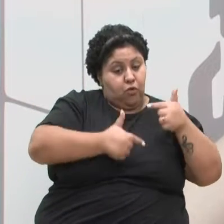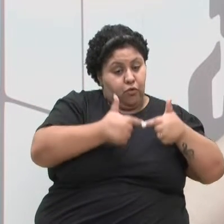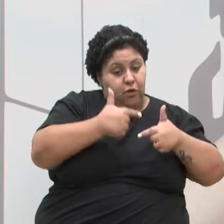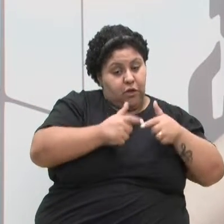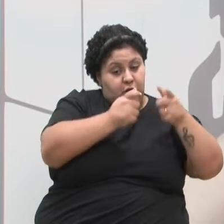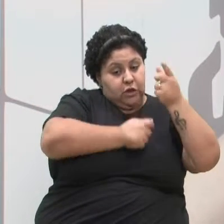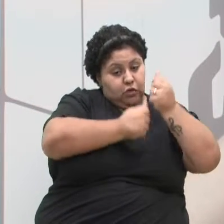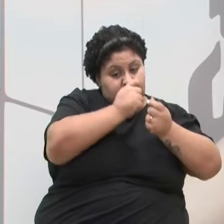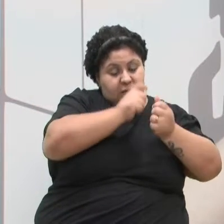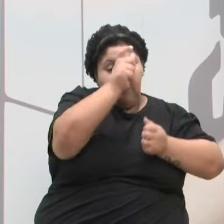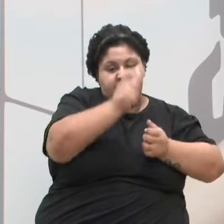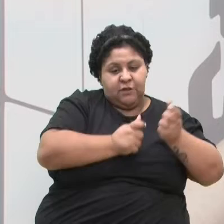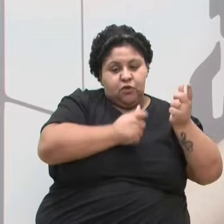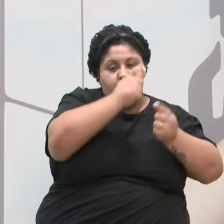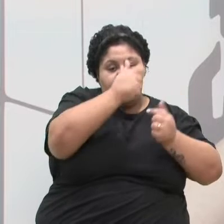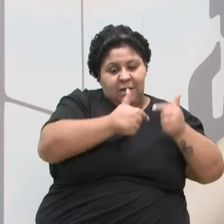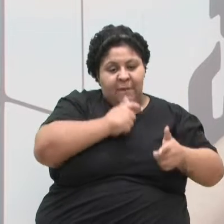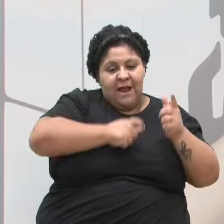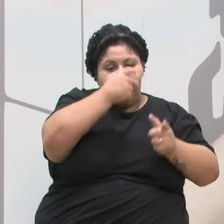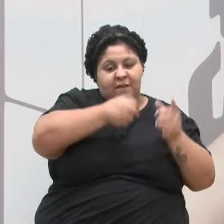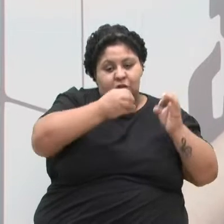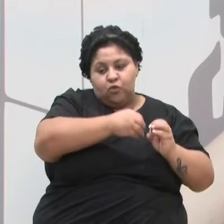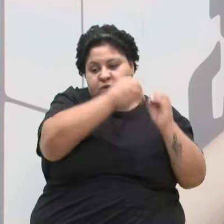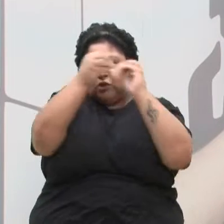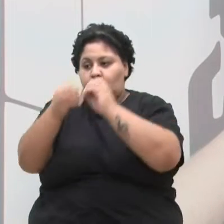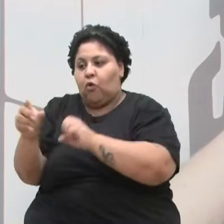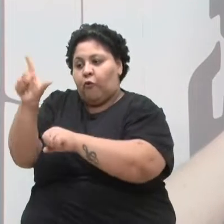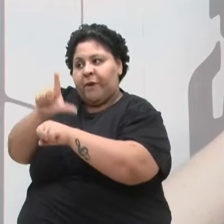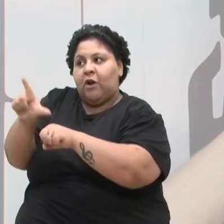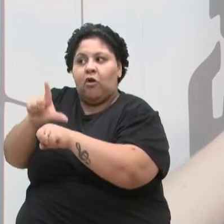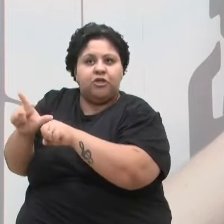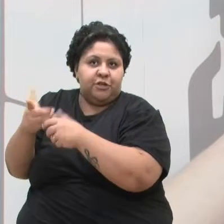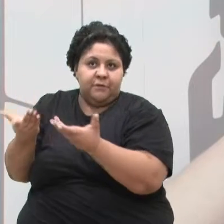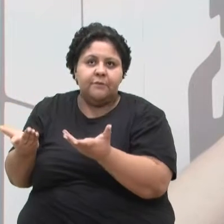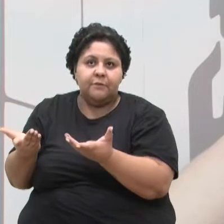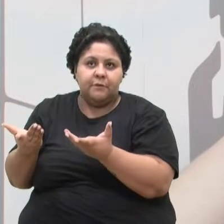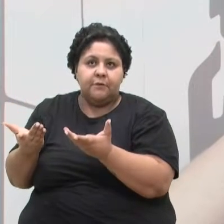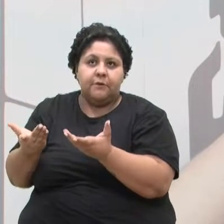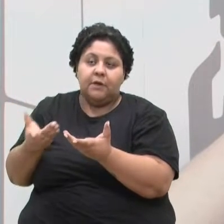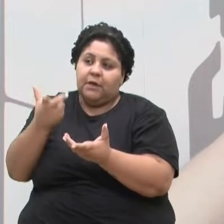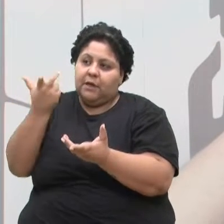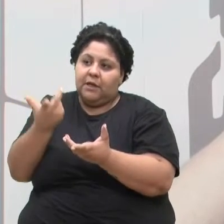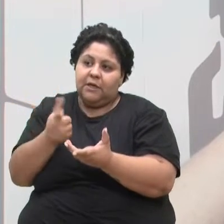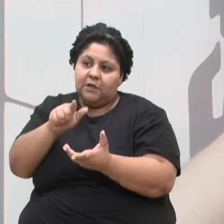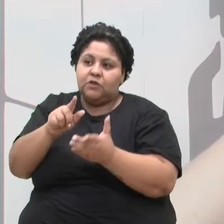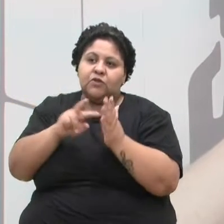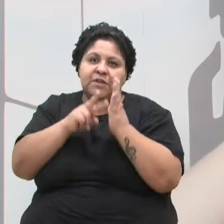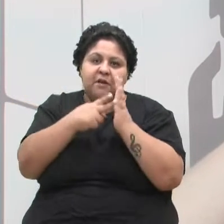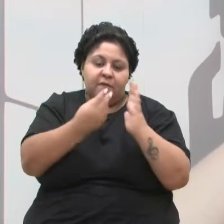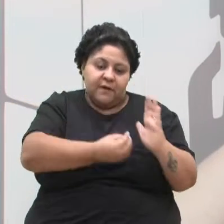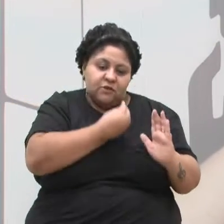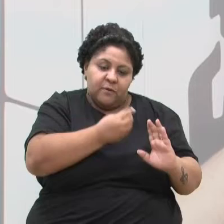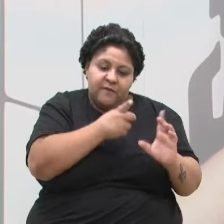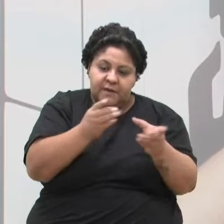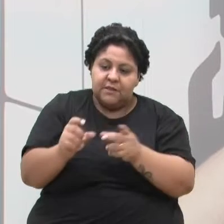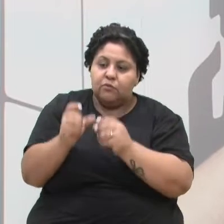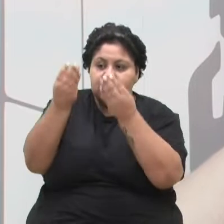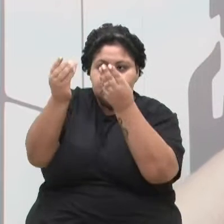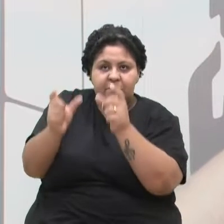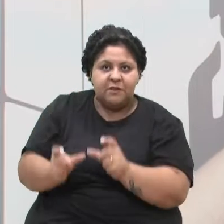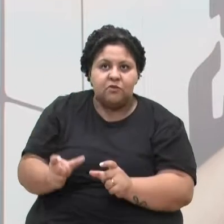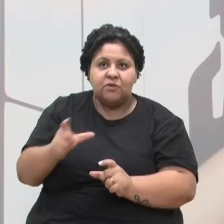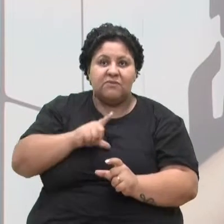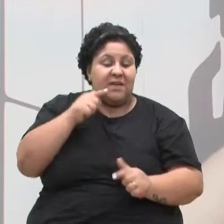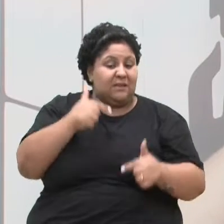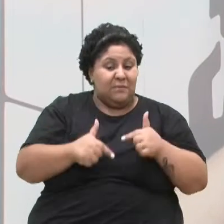serviços. E isso representa o que eu chamo de empreendedorismo de sobrevivência. Ou seja, muitas pessoas não têm